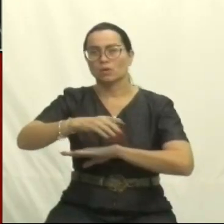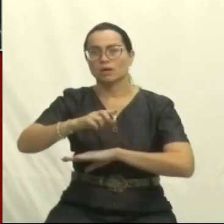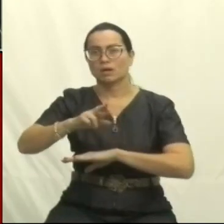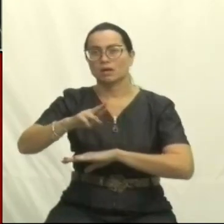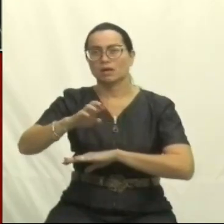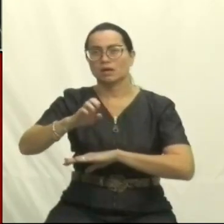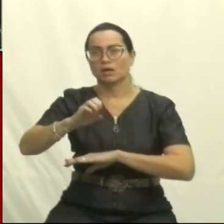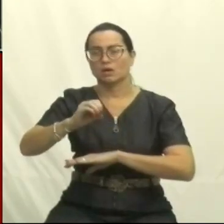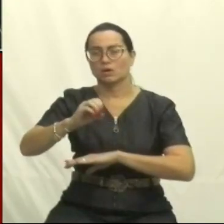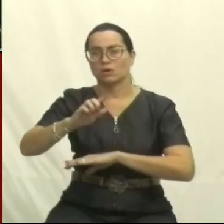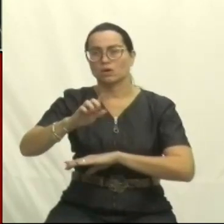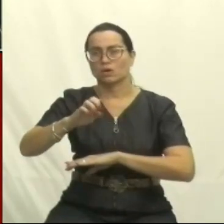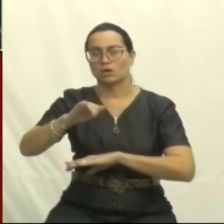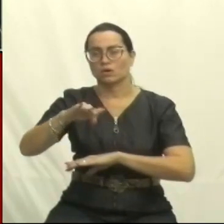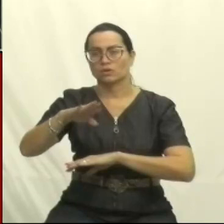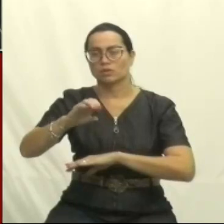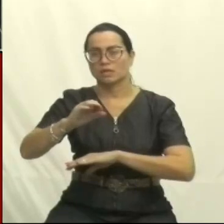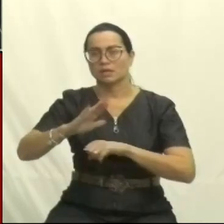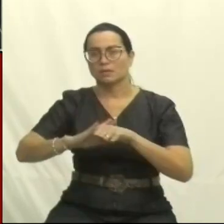Nunes, bairro Naspolini.